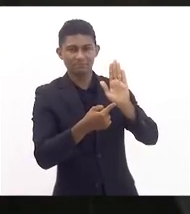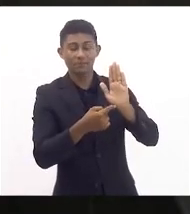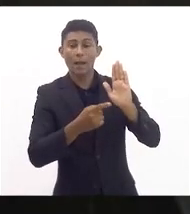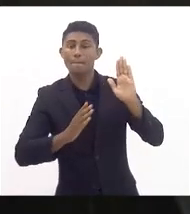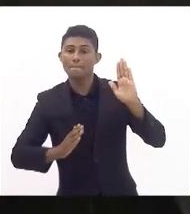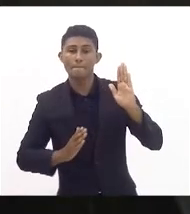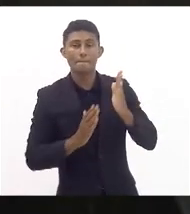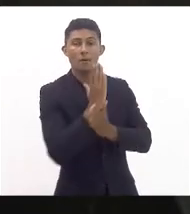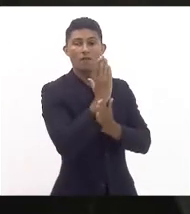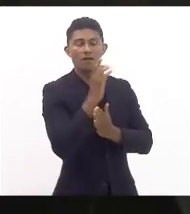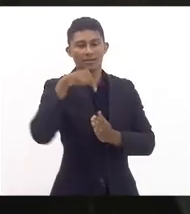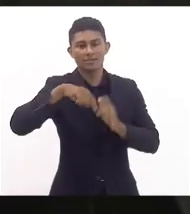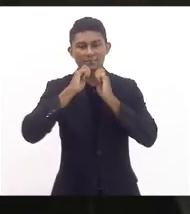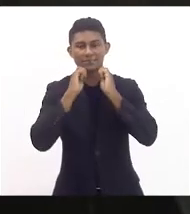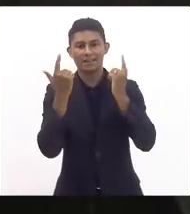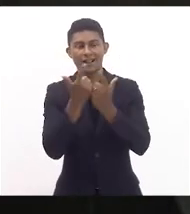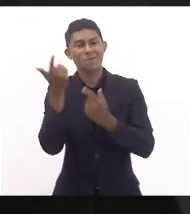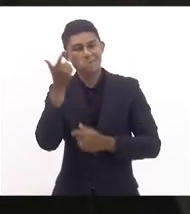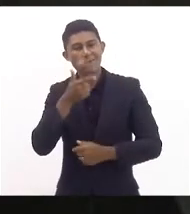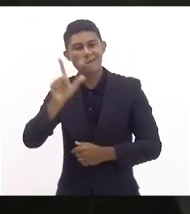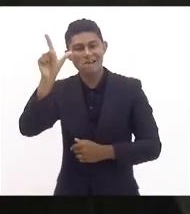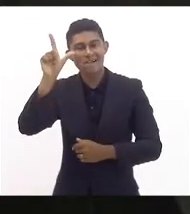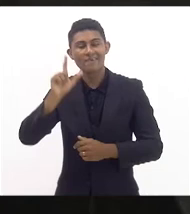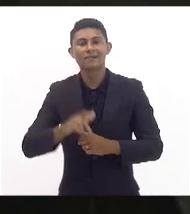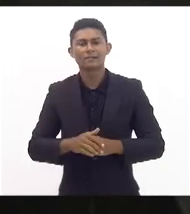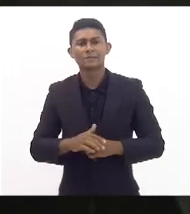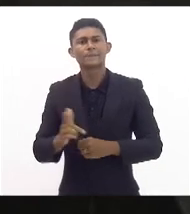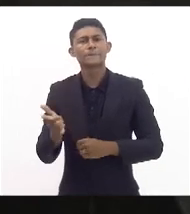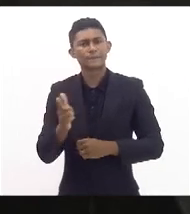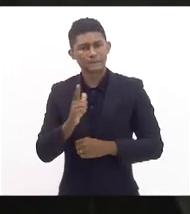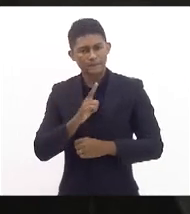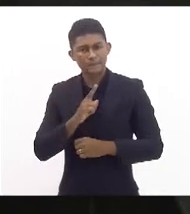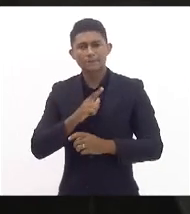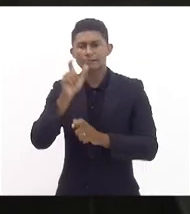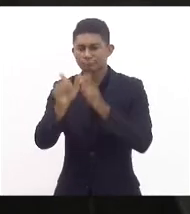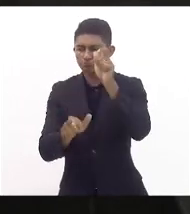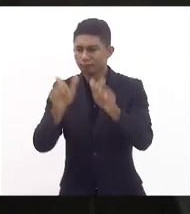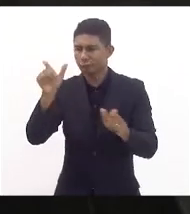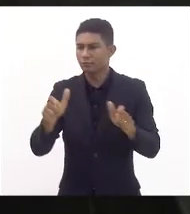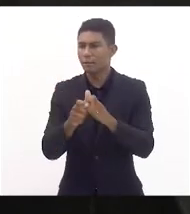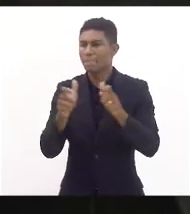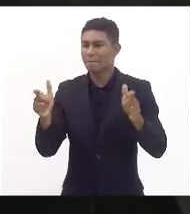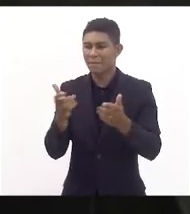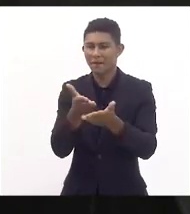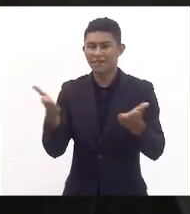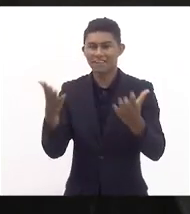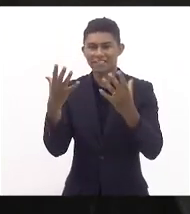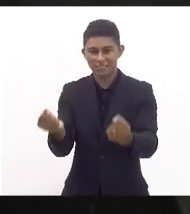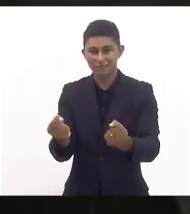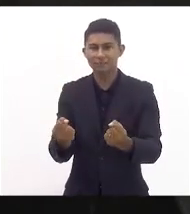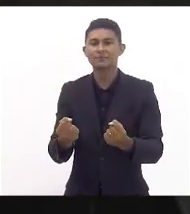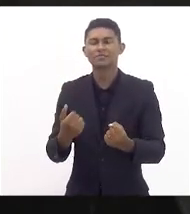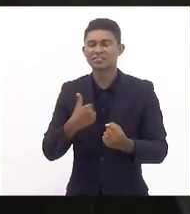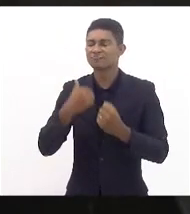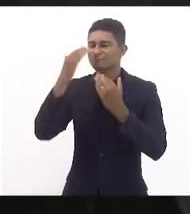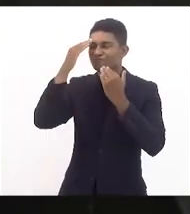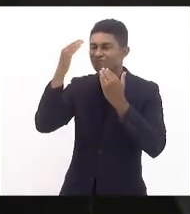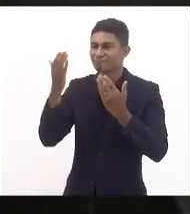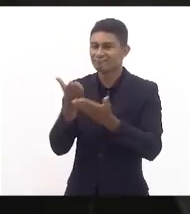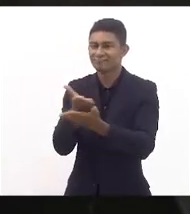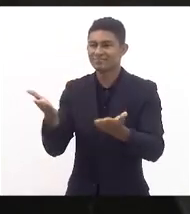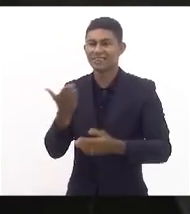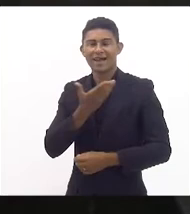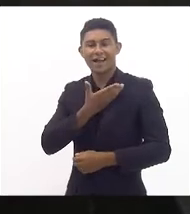esta Casa Legislativa, não é, pela totalidade de seus membros, a quem eu aqui dedico meus agradecimentos aos